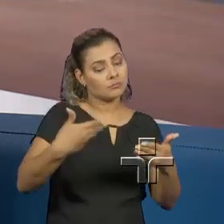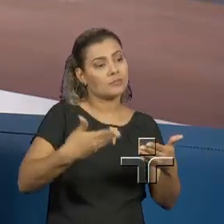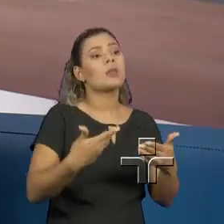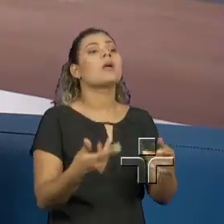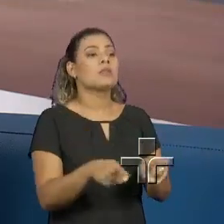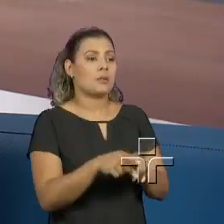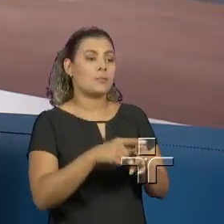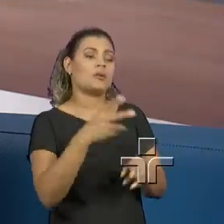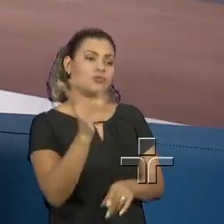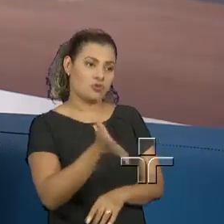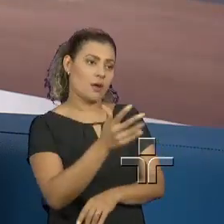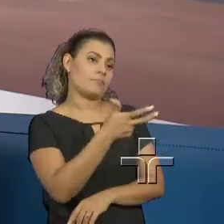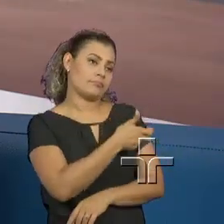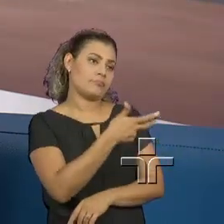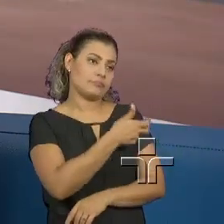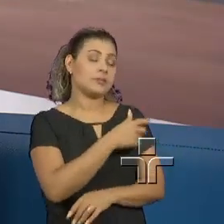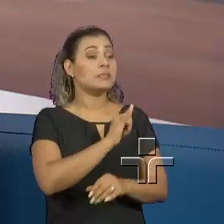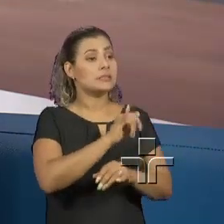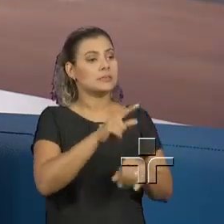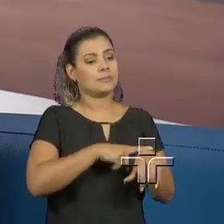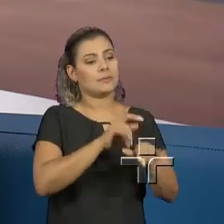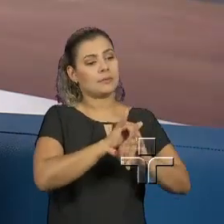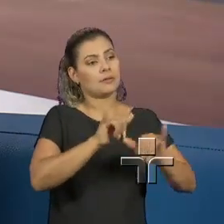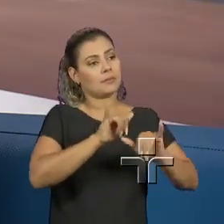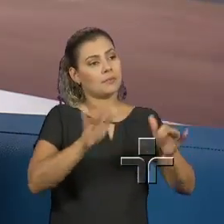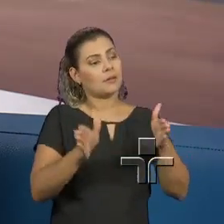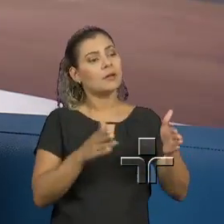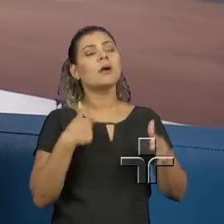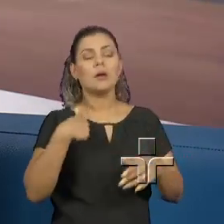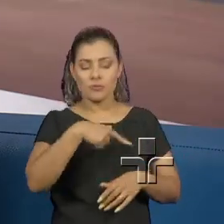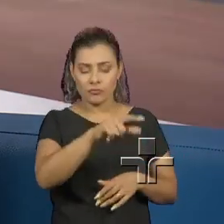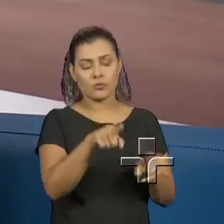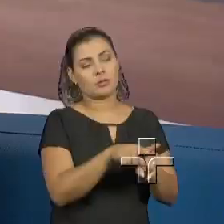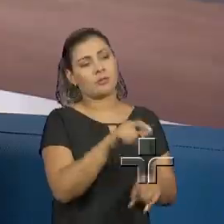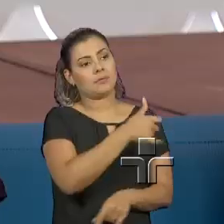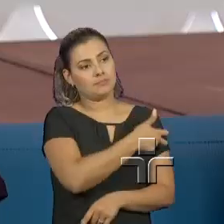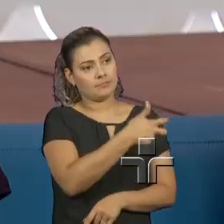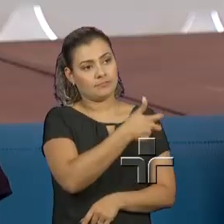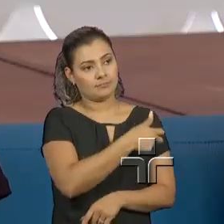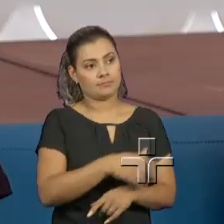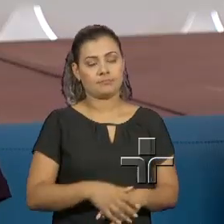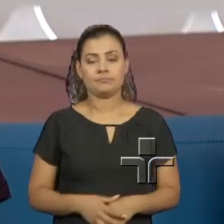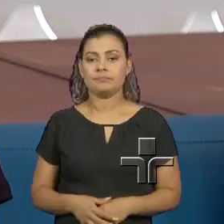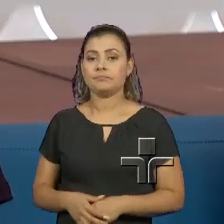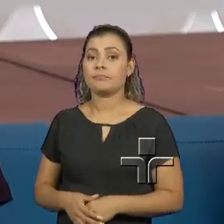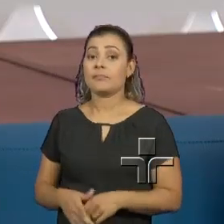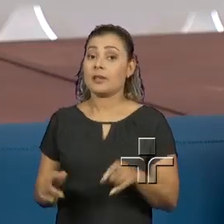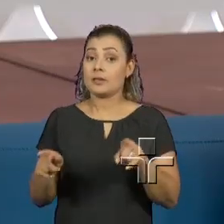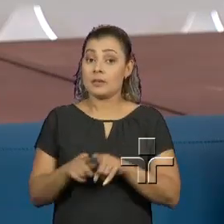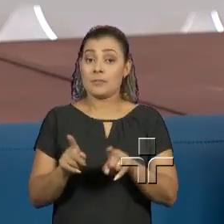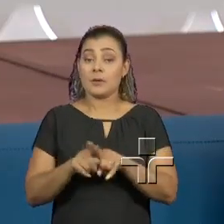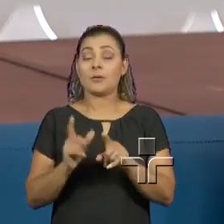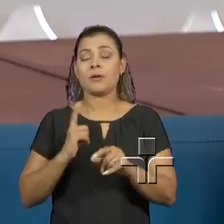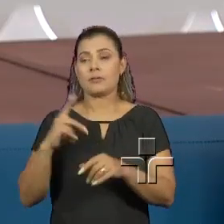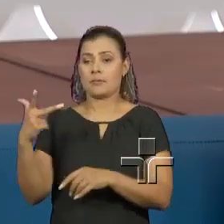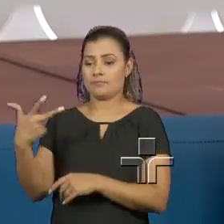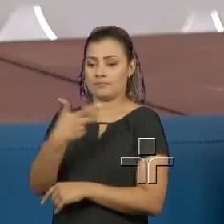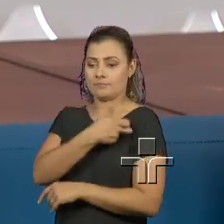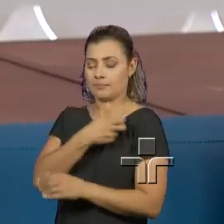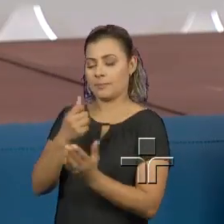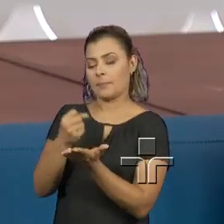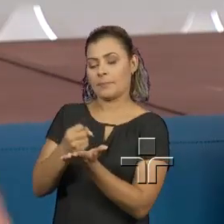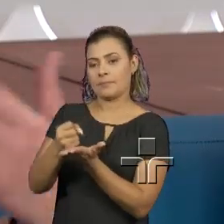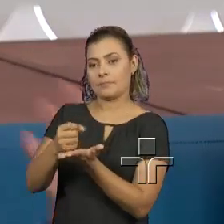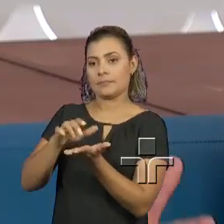estava faltando e quando tem alguma campanha, aí eu vou me imunizo também. É, e além disso tudo, tem a carteirinha de vacinação